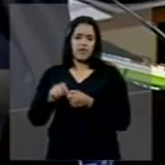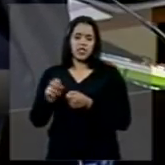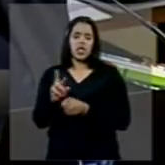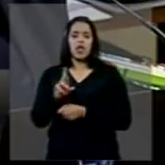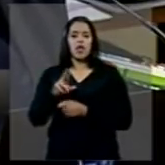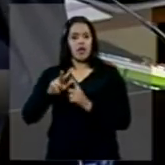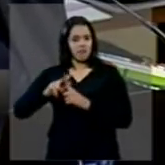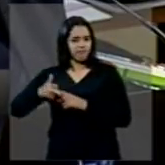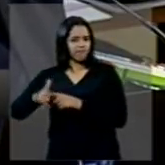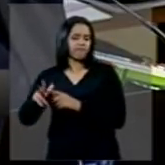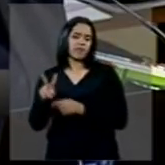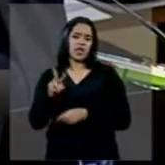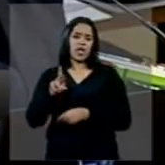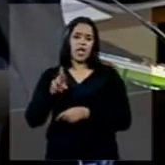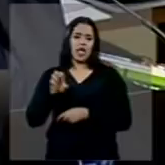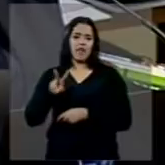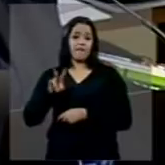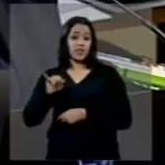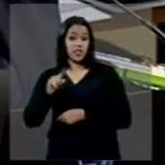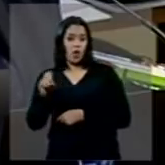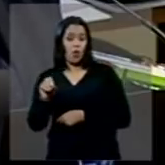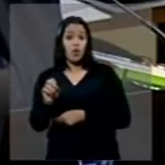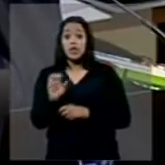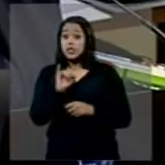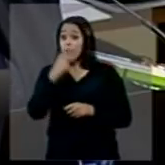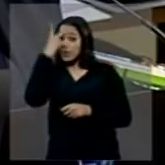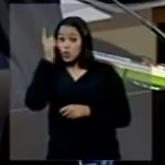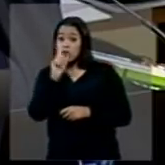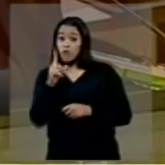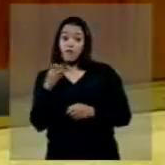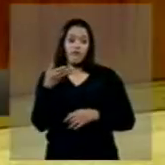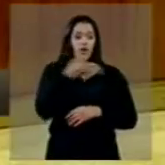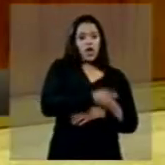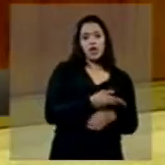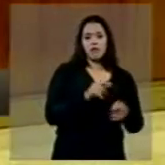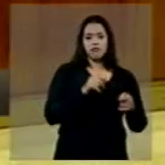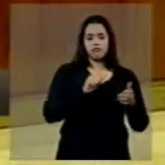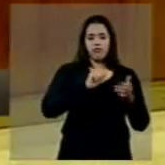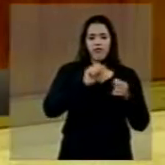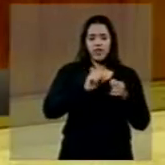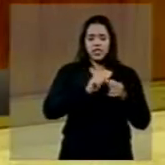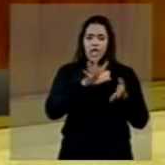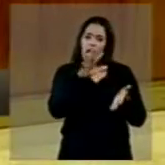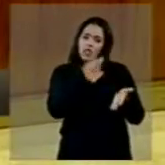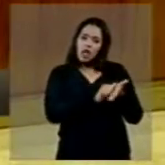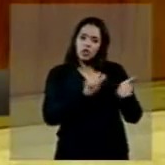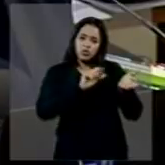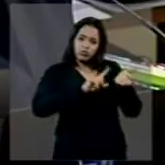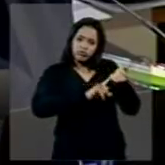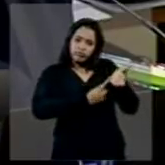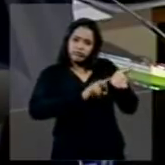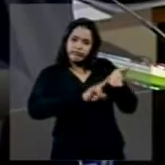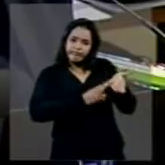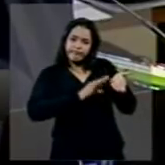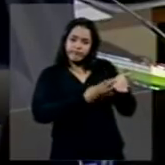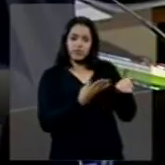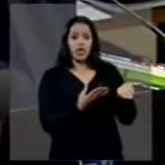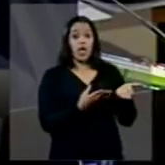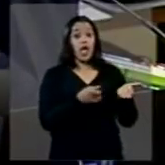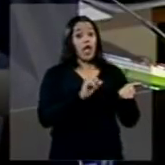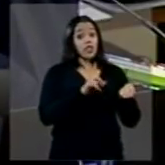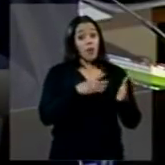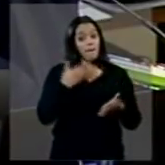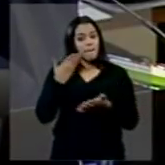Portanto, não comparecer à biometria não gera perda de título. O que gera perda de título é não